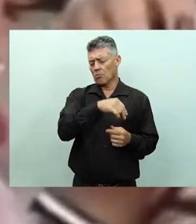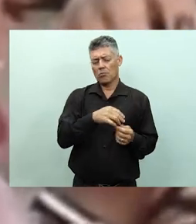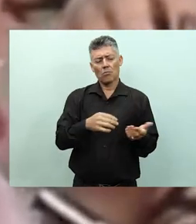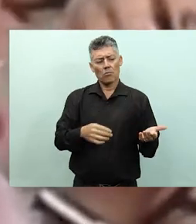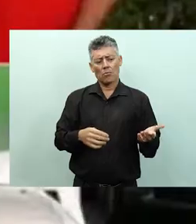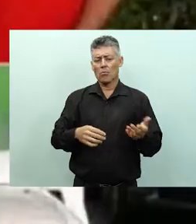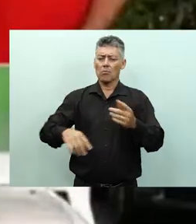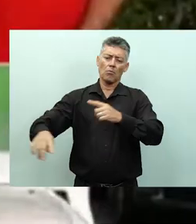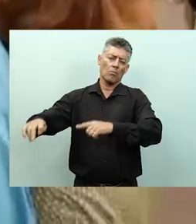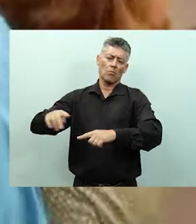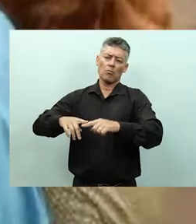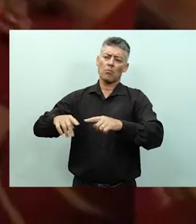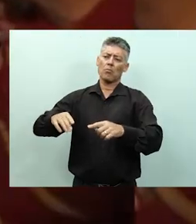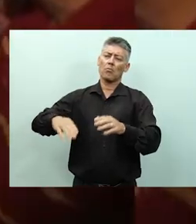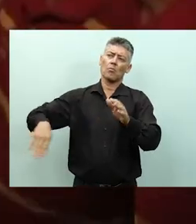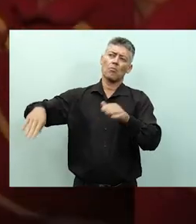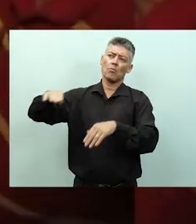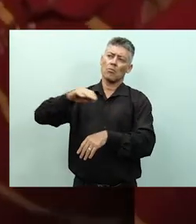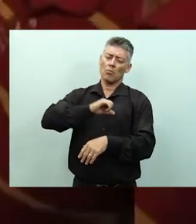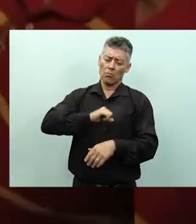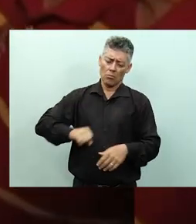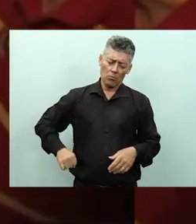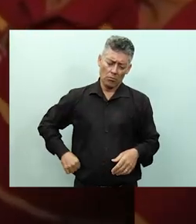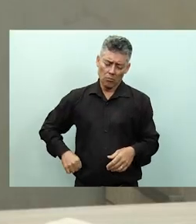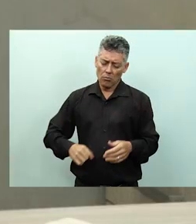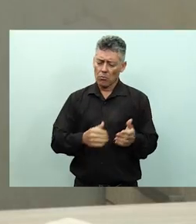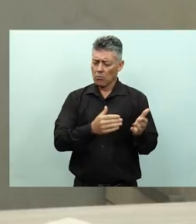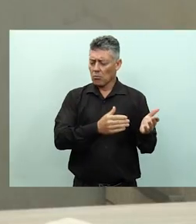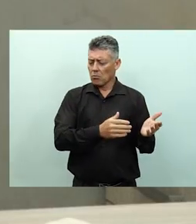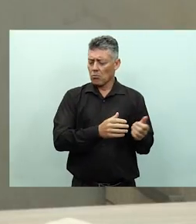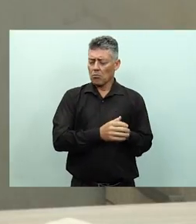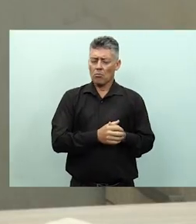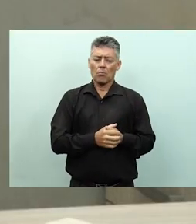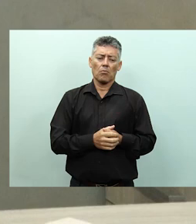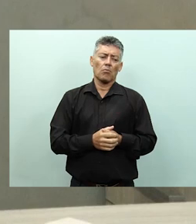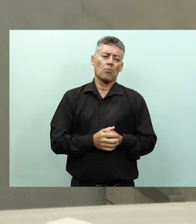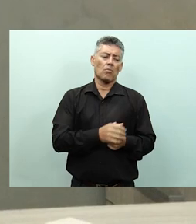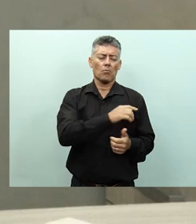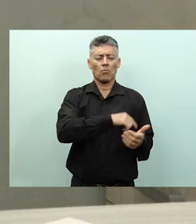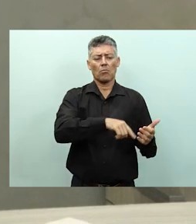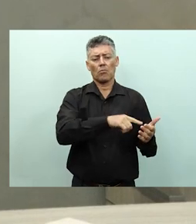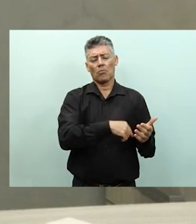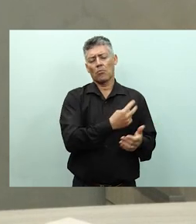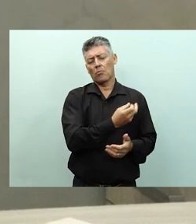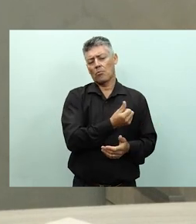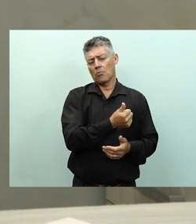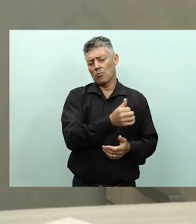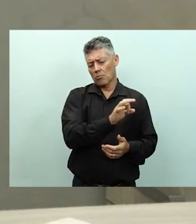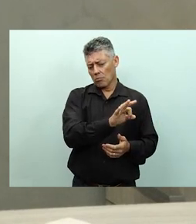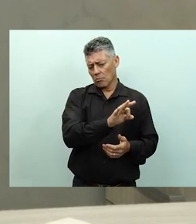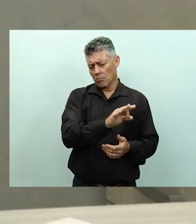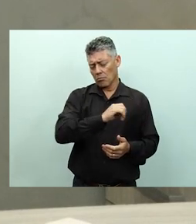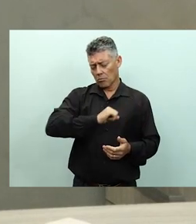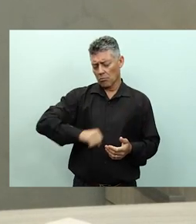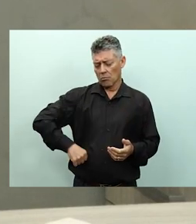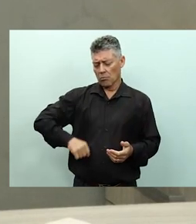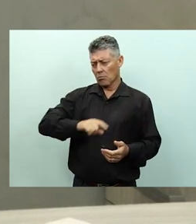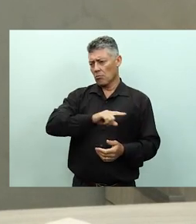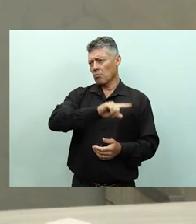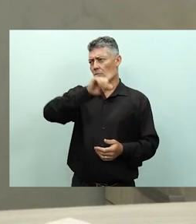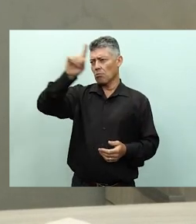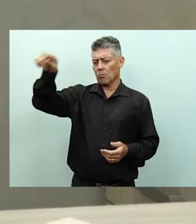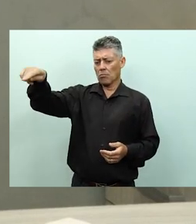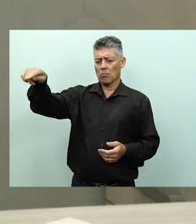Rio Grande do Norte para concorrer ao cargo de senadora. Ela renuncia em 2010 para ser candidata